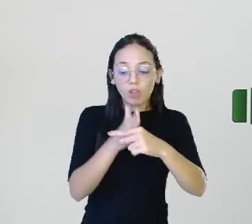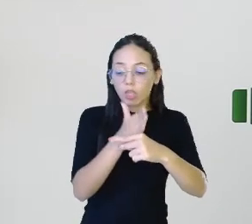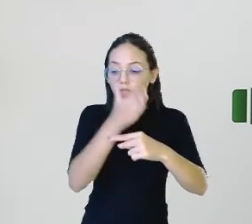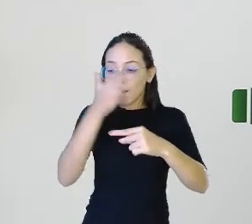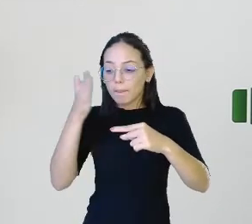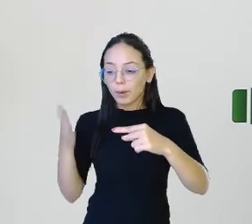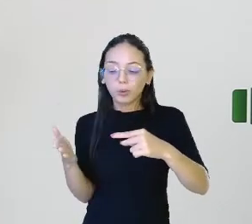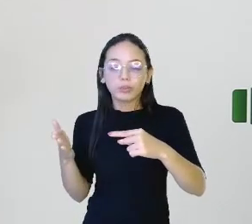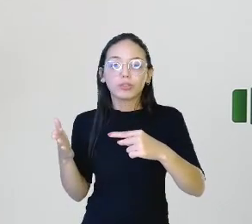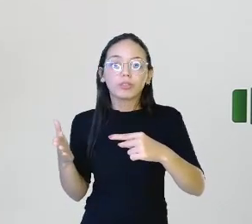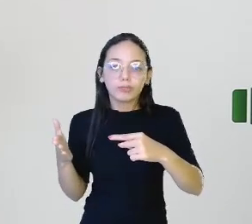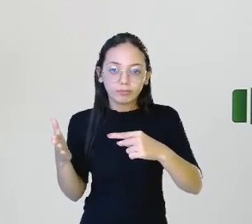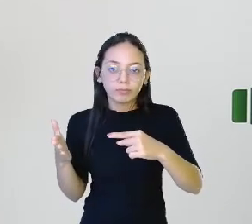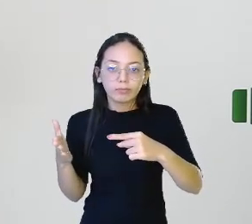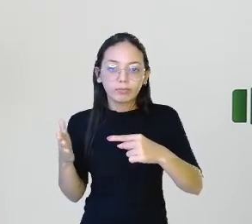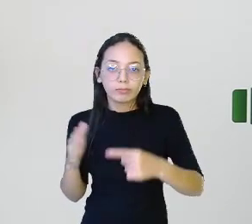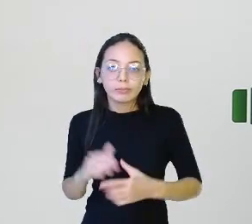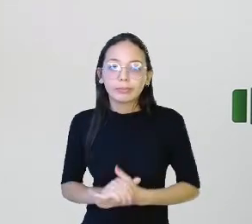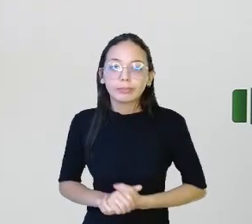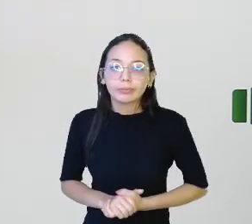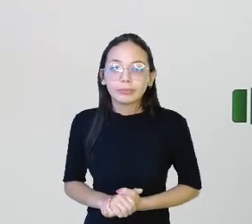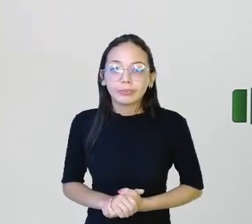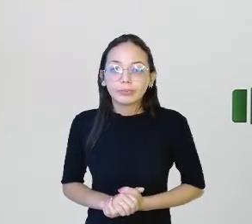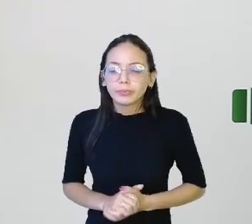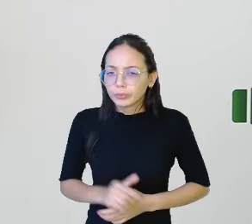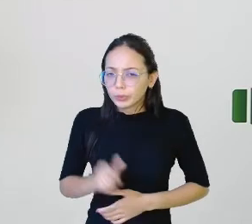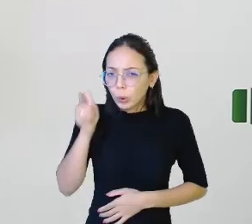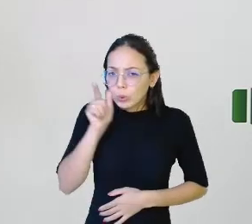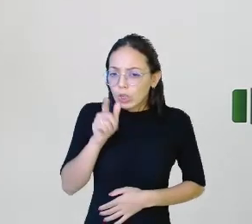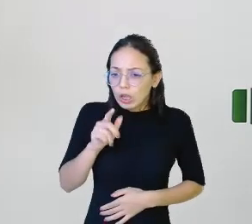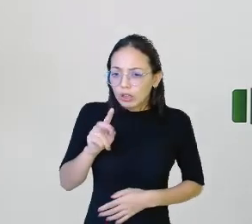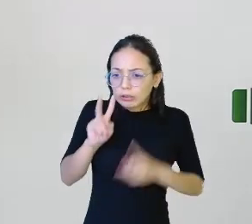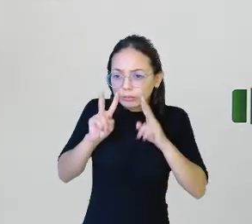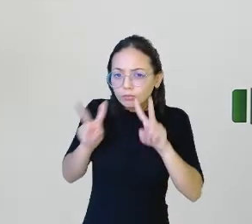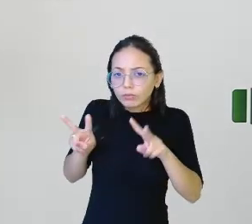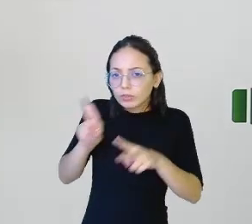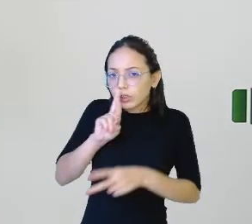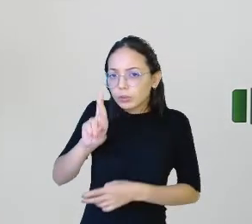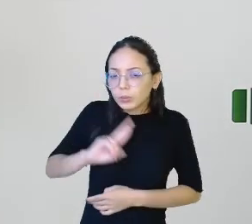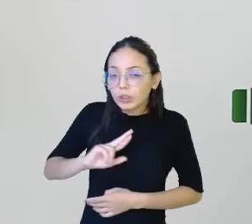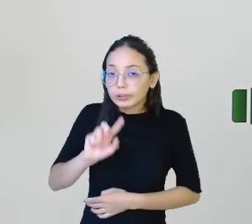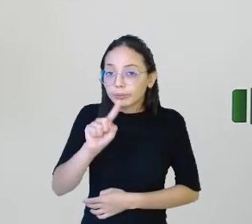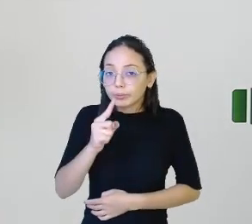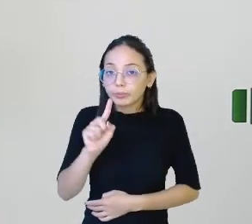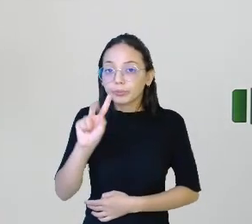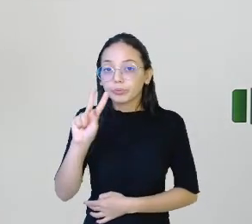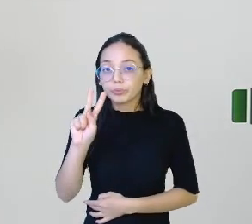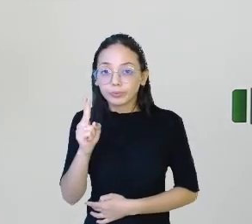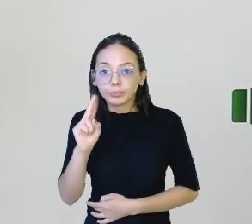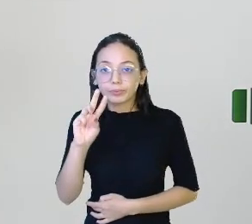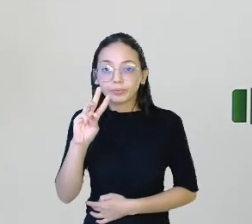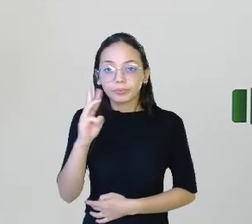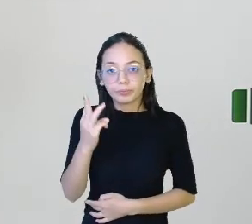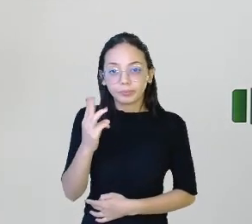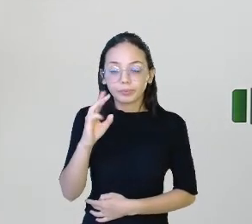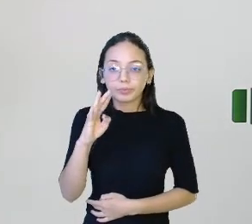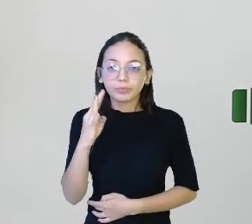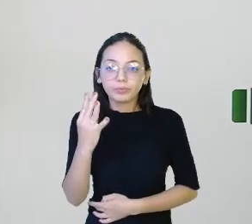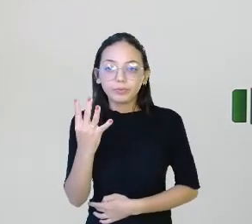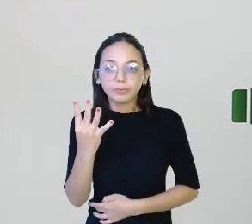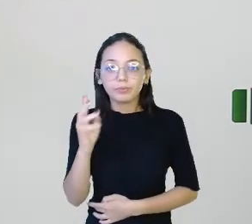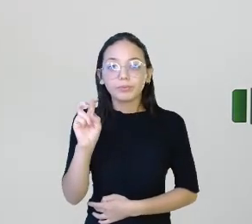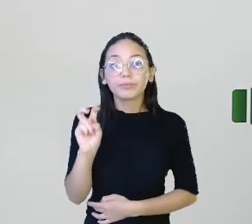traço maior que representa o centímetro. Você consegue me dizer? 1, 2, 3,